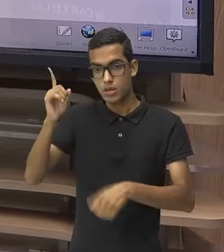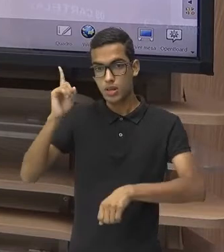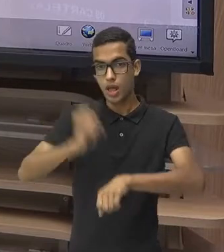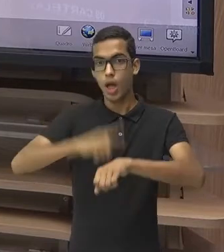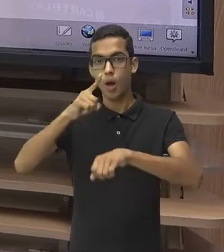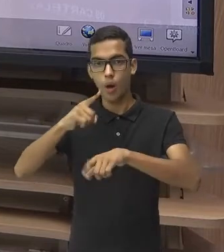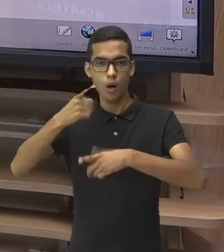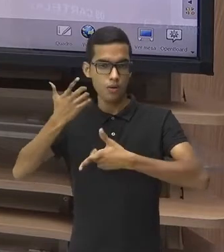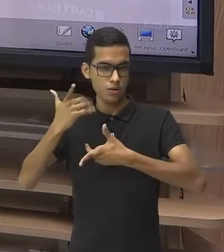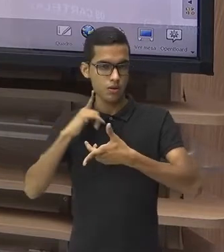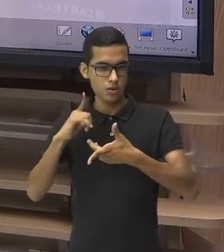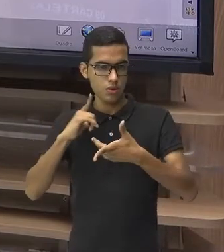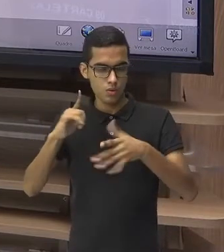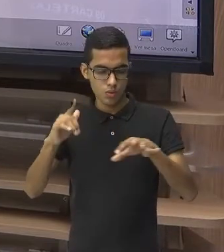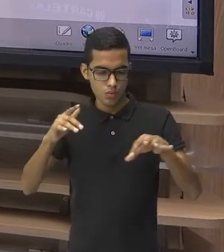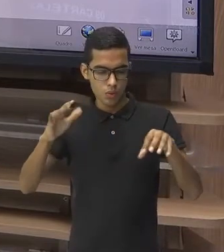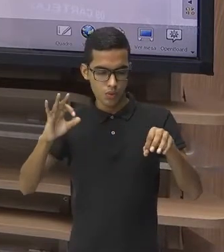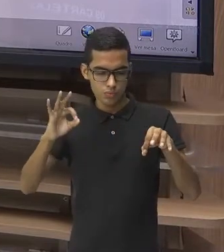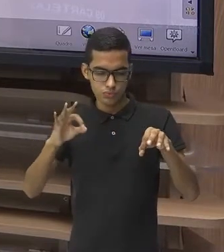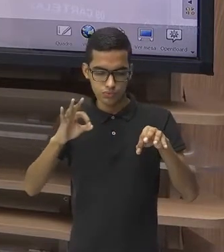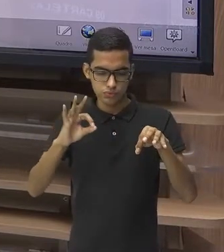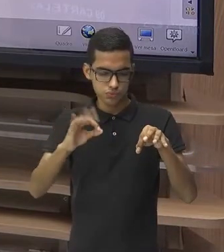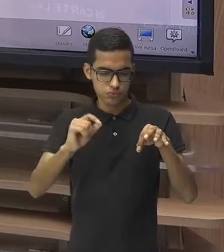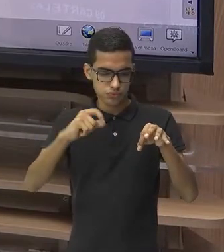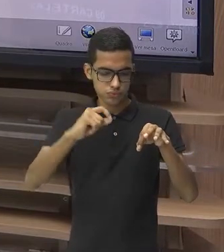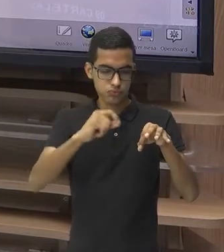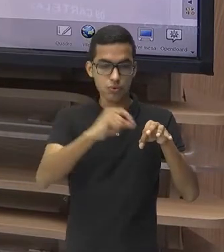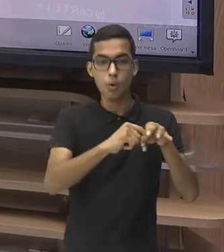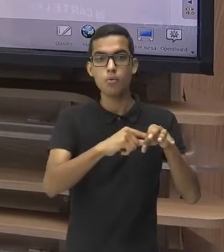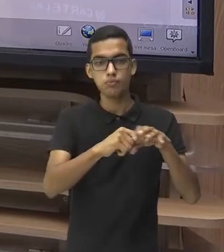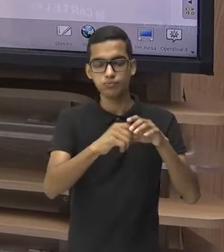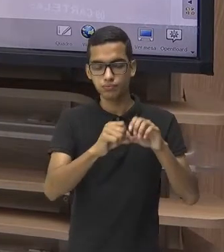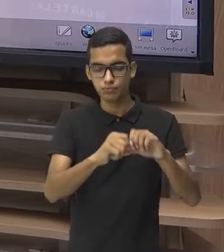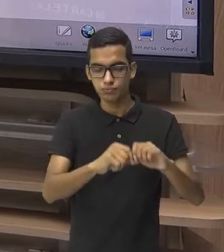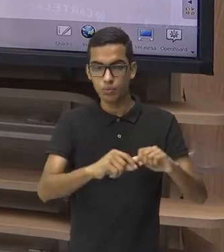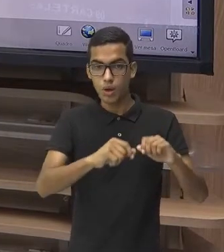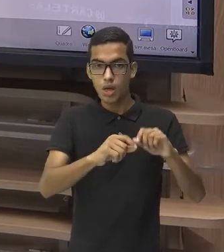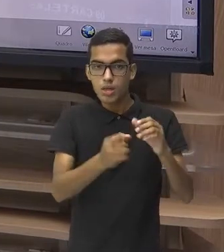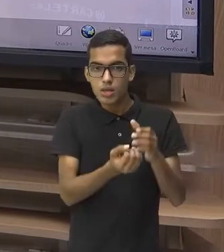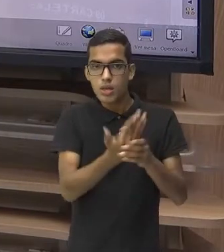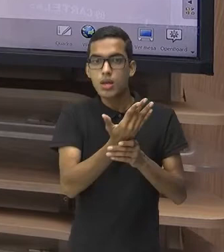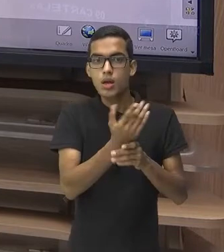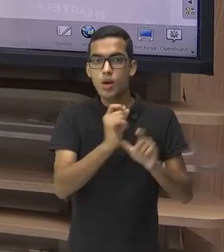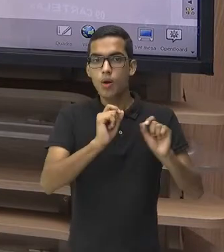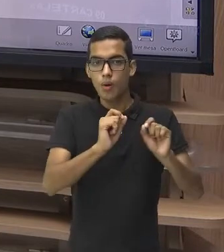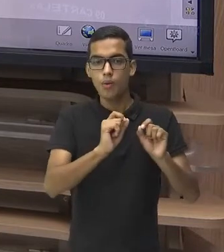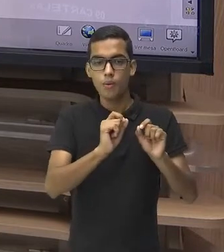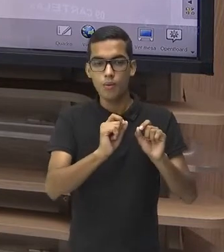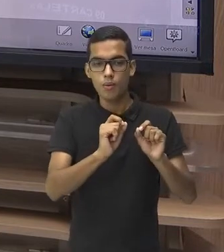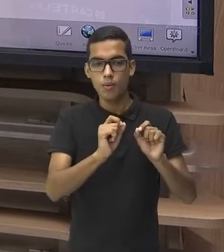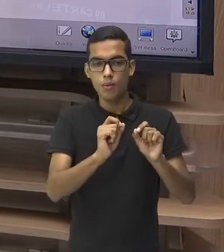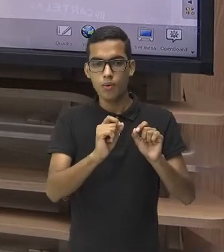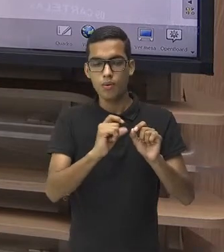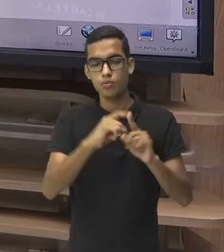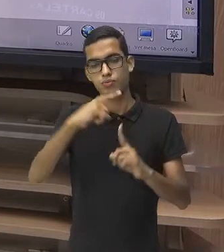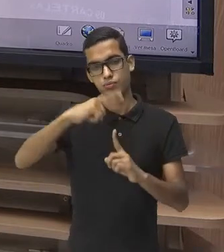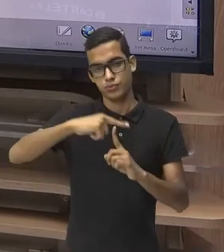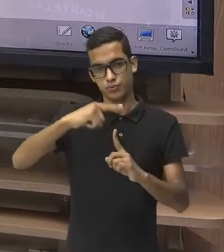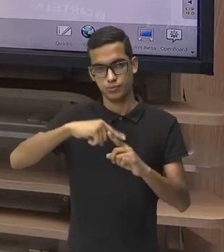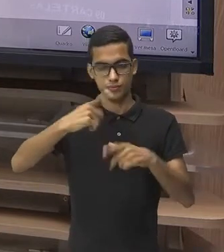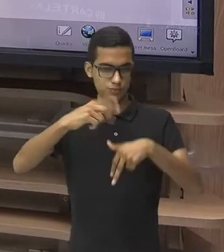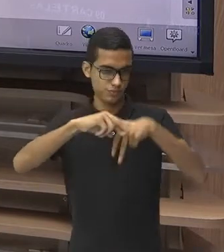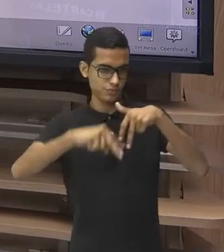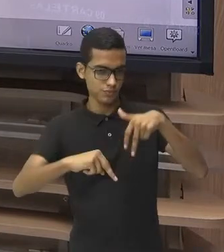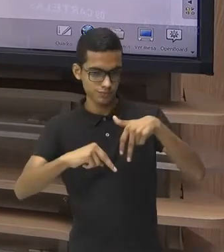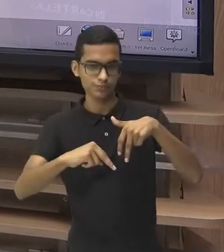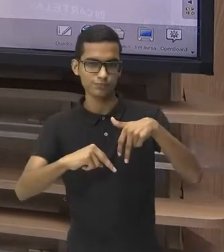eles precisam ter o total de cromossomos e o total é 46. Tá? Então ele precisa da metade para, quando fecundar,